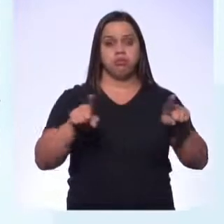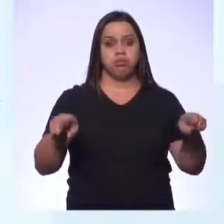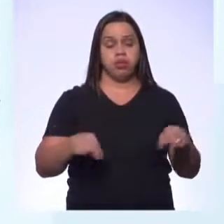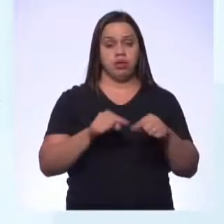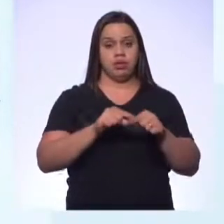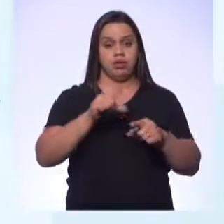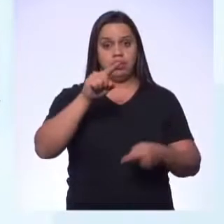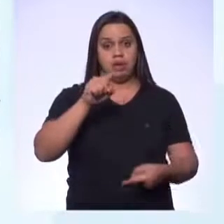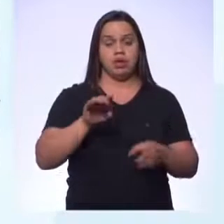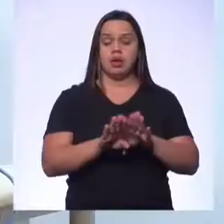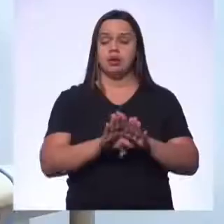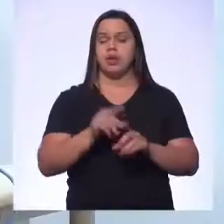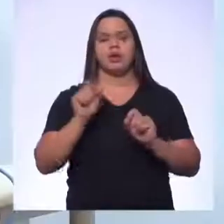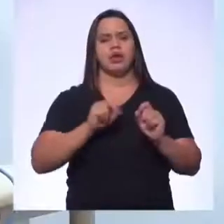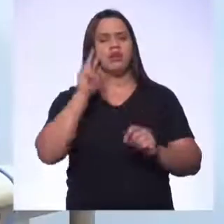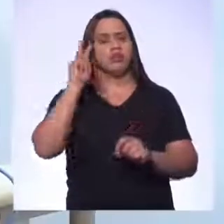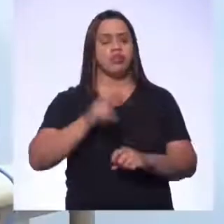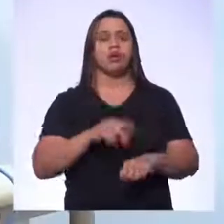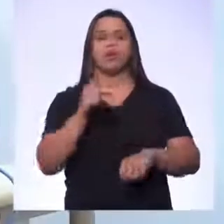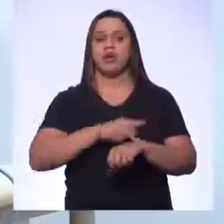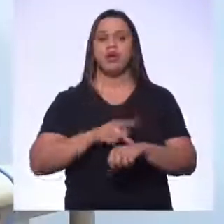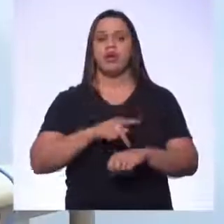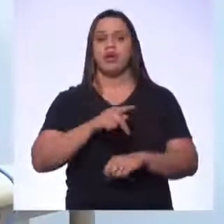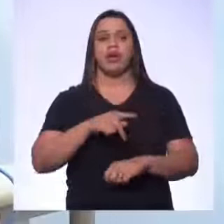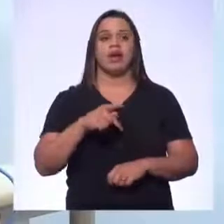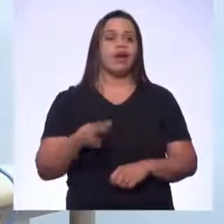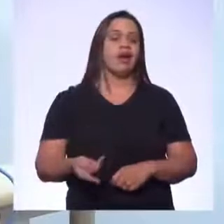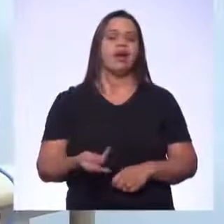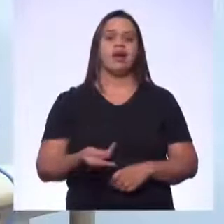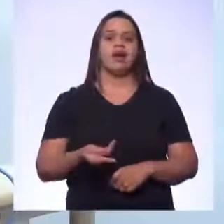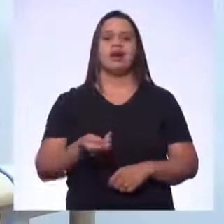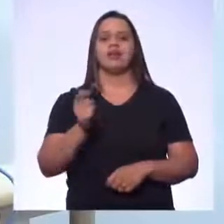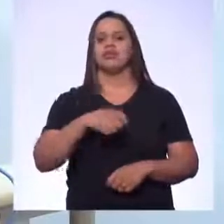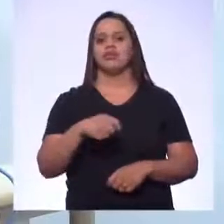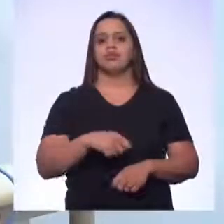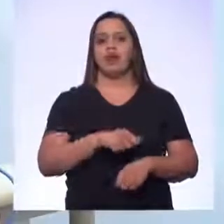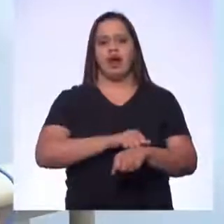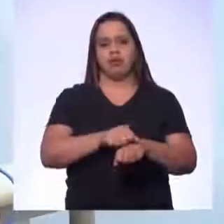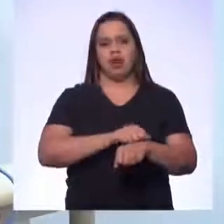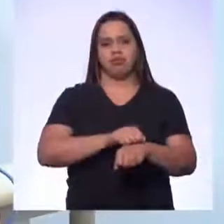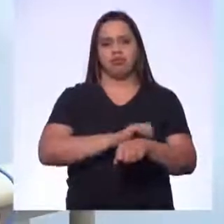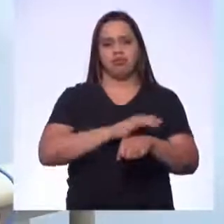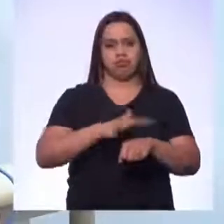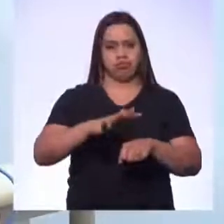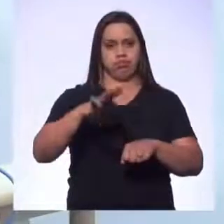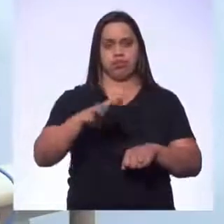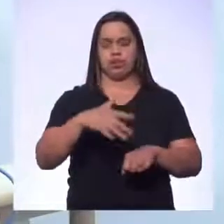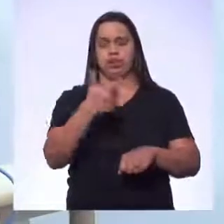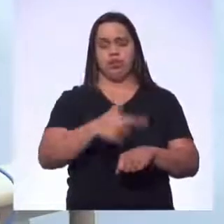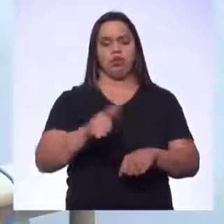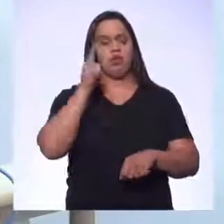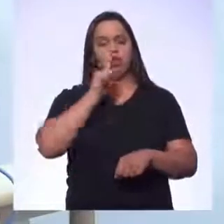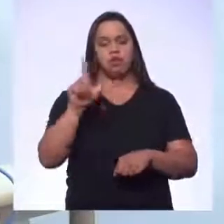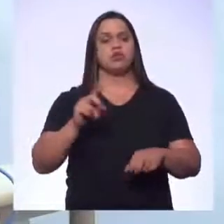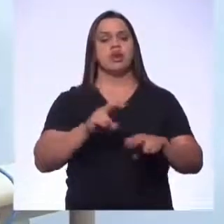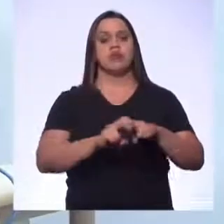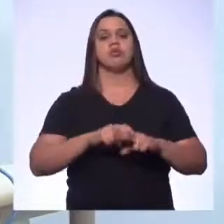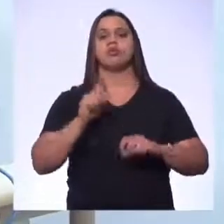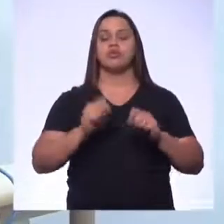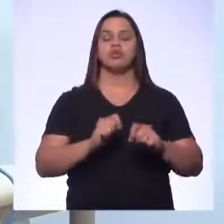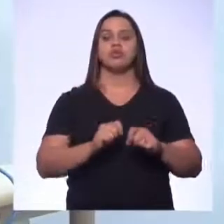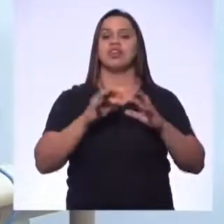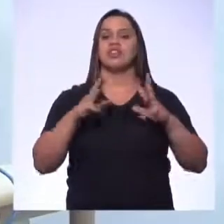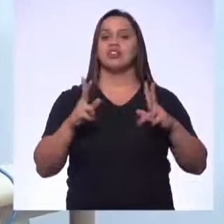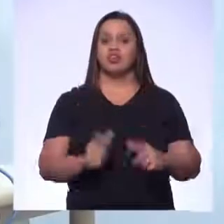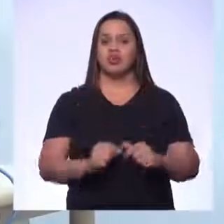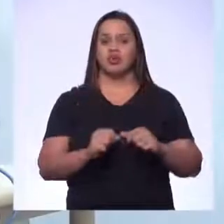espessura. Então, rochas sedimentares, ela não passa por processo de polimento porque ela se desgasta facilmente, principalmente por processo erosivo. Elas